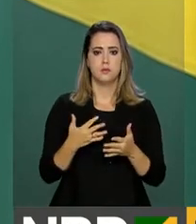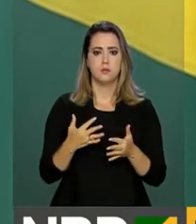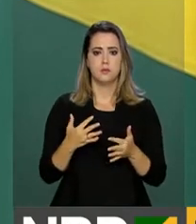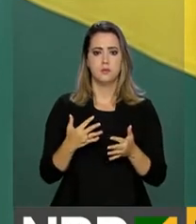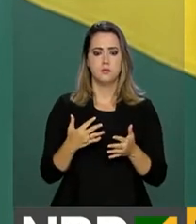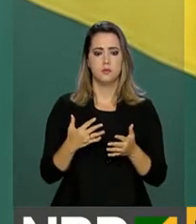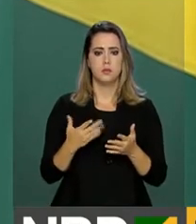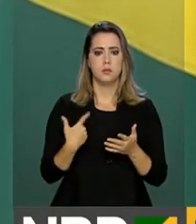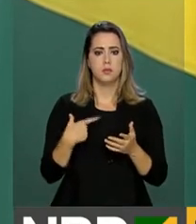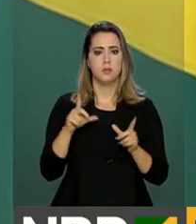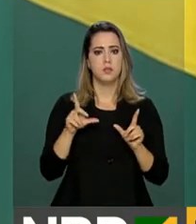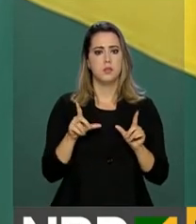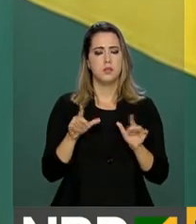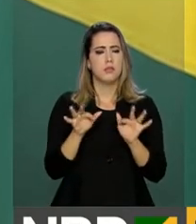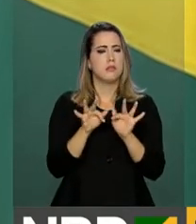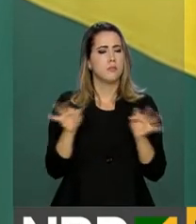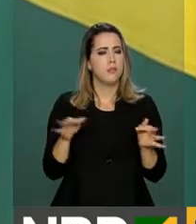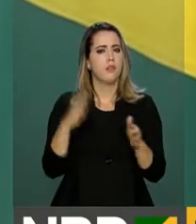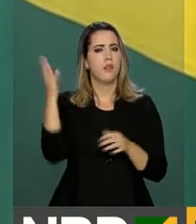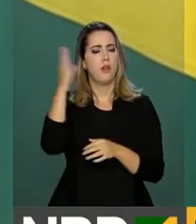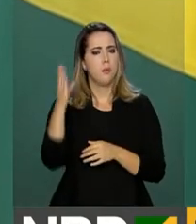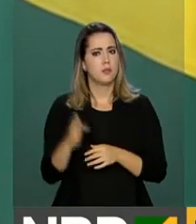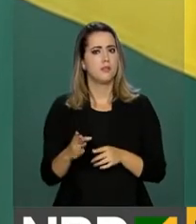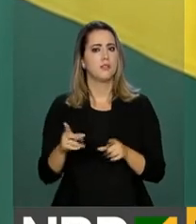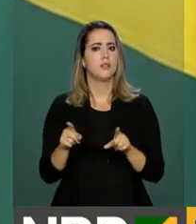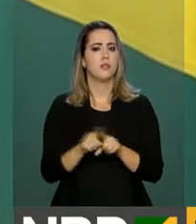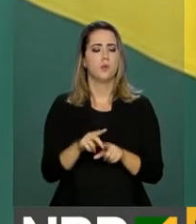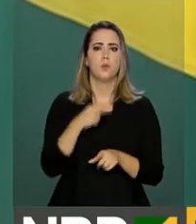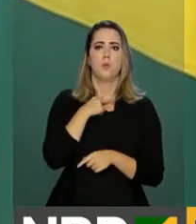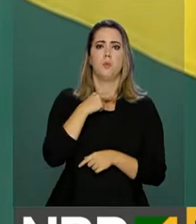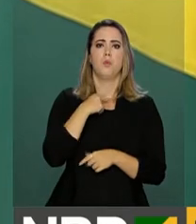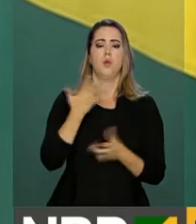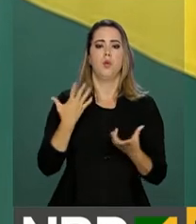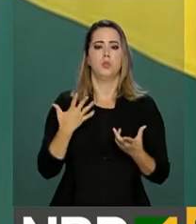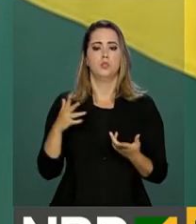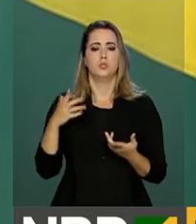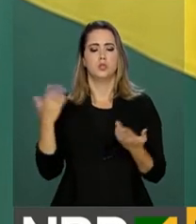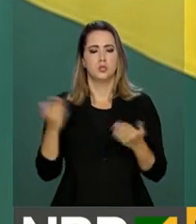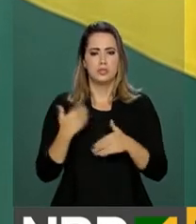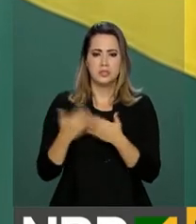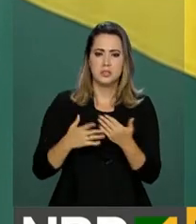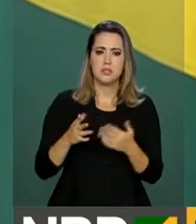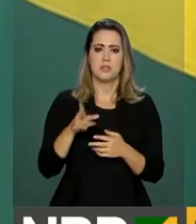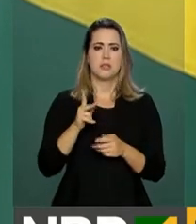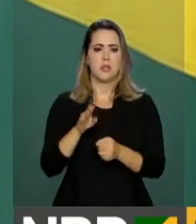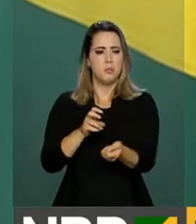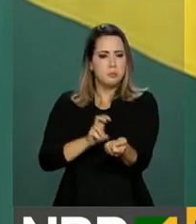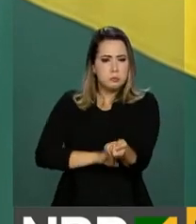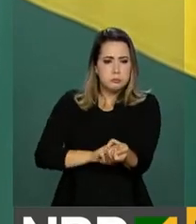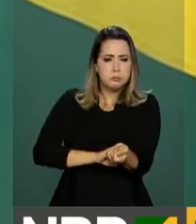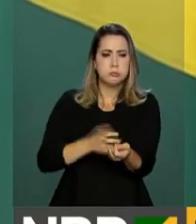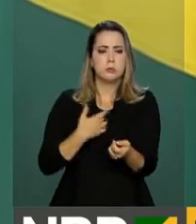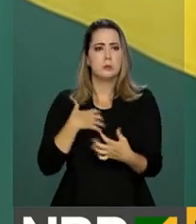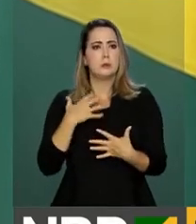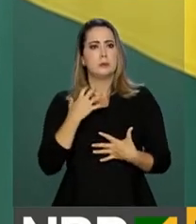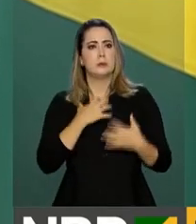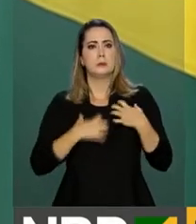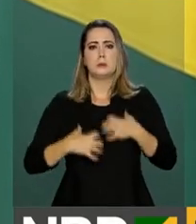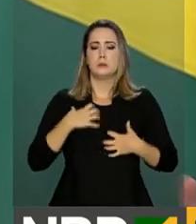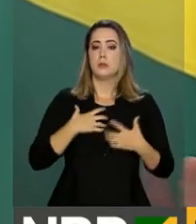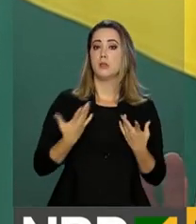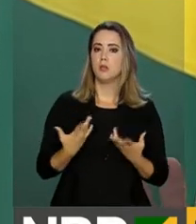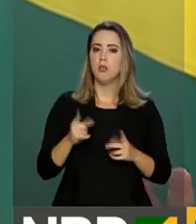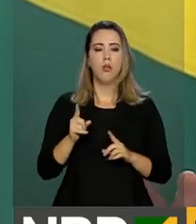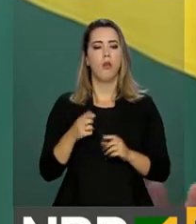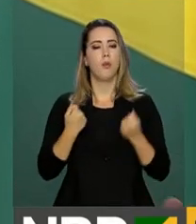é descumprido o país né não podemos ficar nessa situação de é permanente angústia não sempre trabalhar com muita